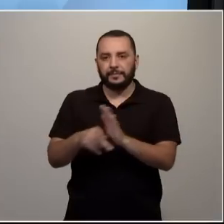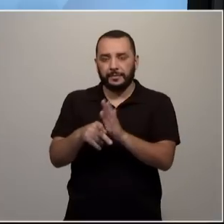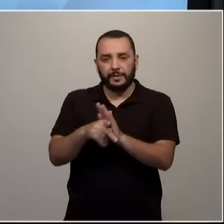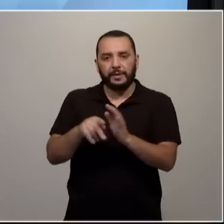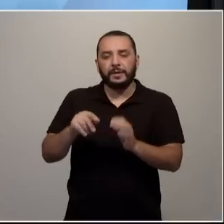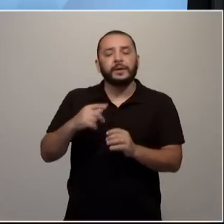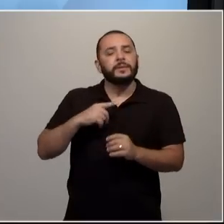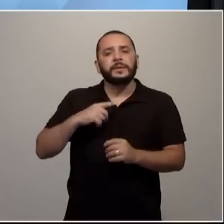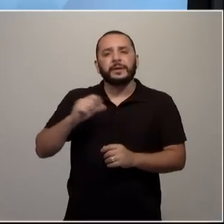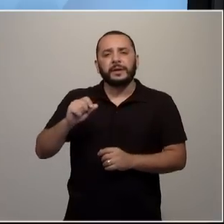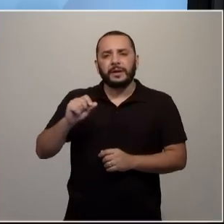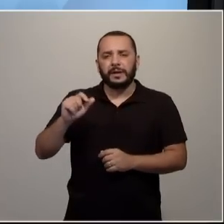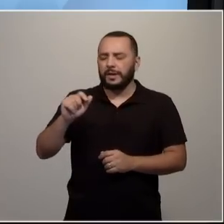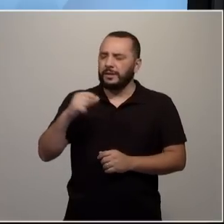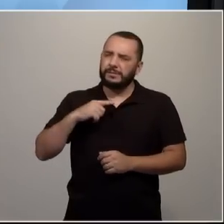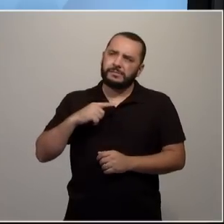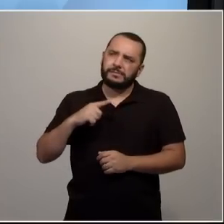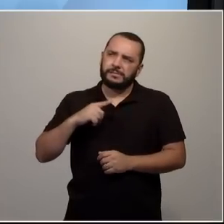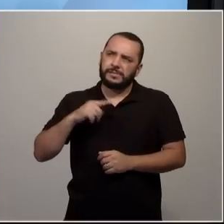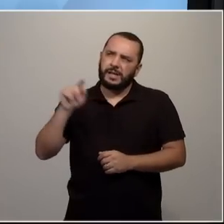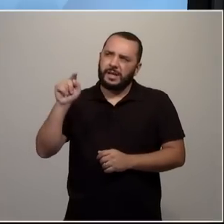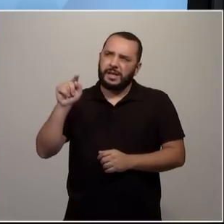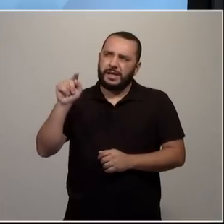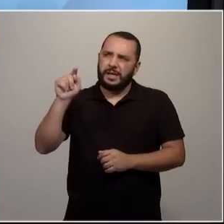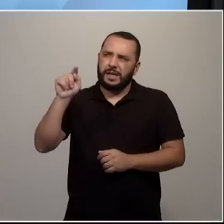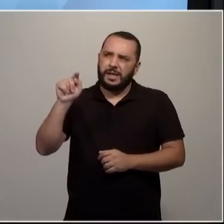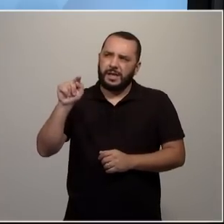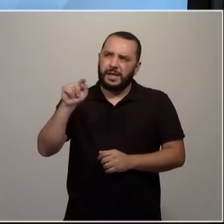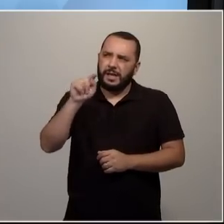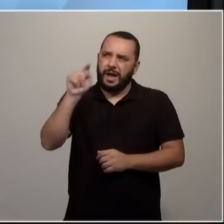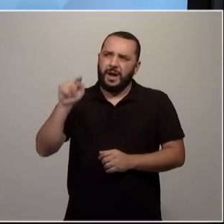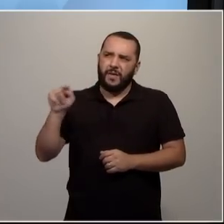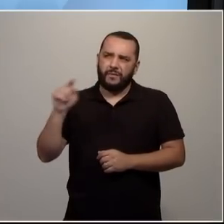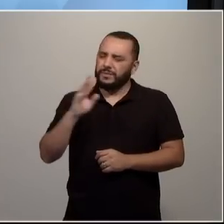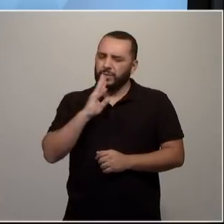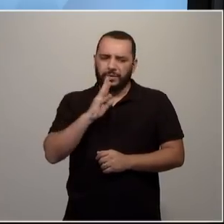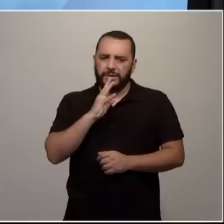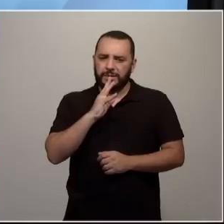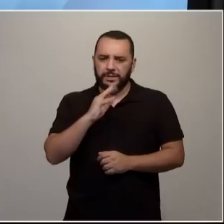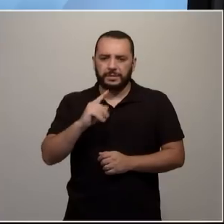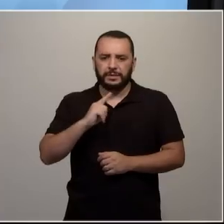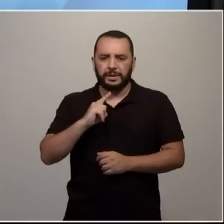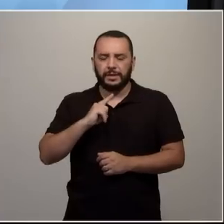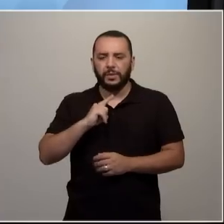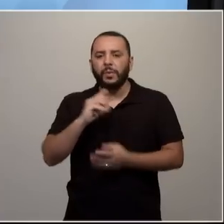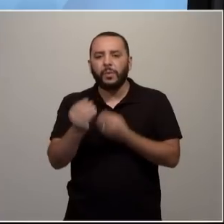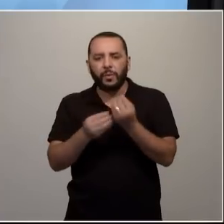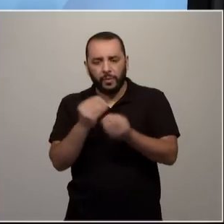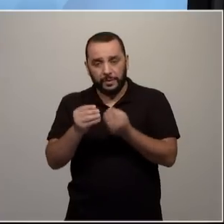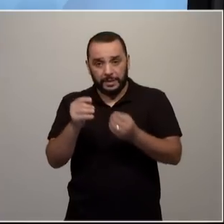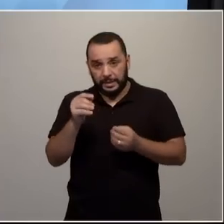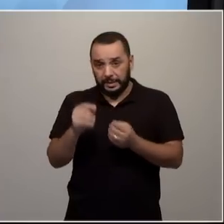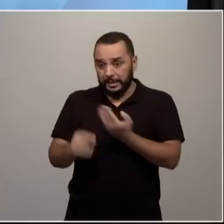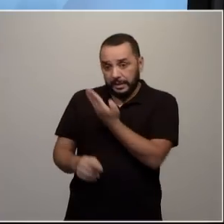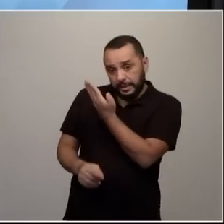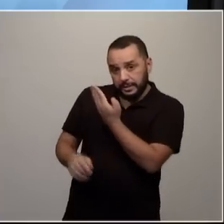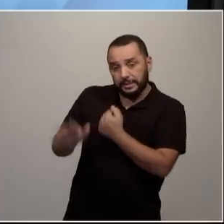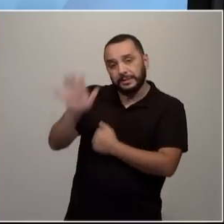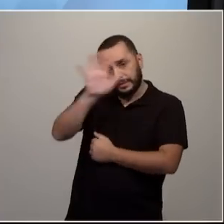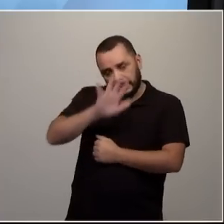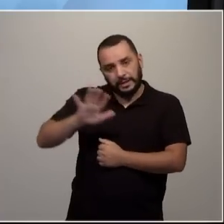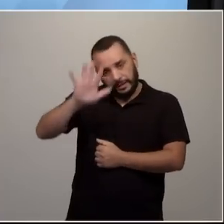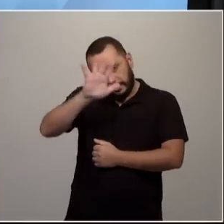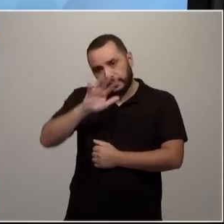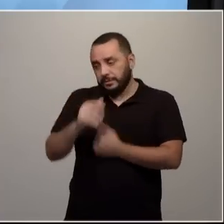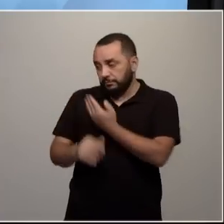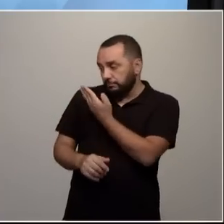pergunta é assim, para algum valor especial de alfa, esses 3 vetores são paralelos a um